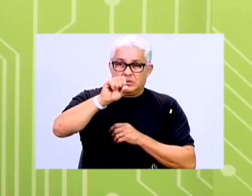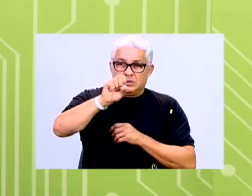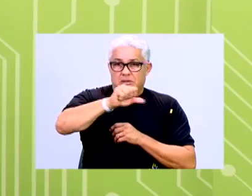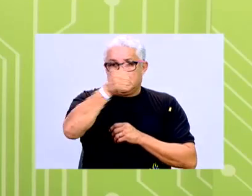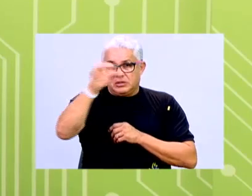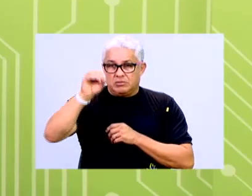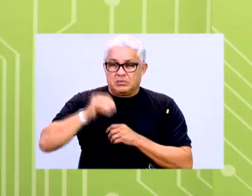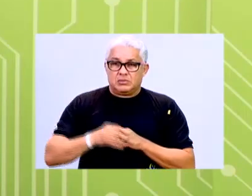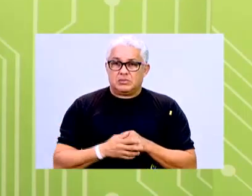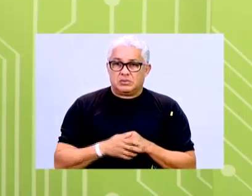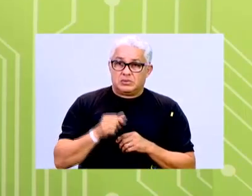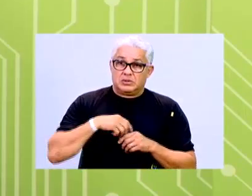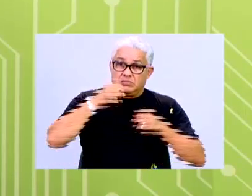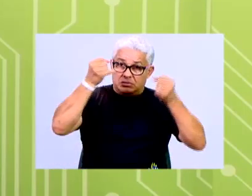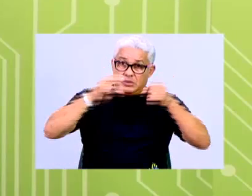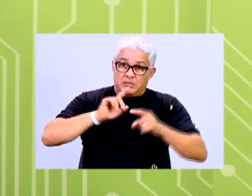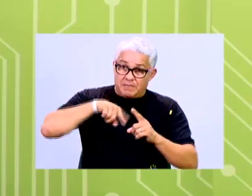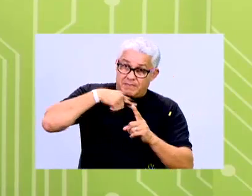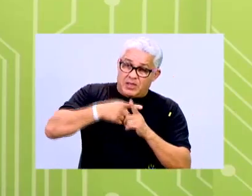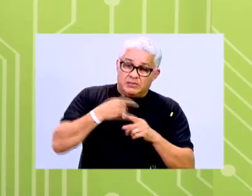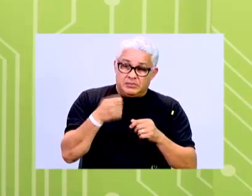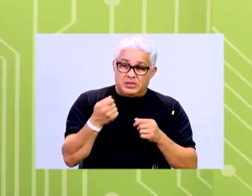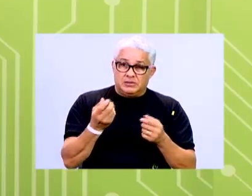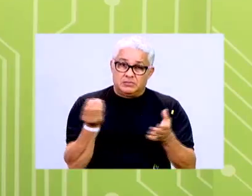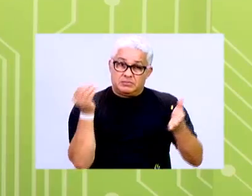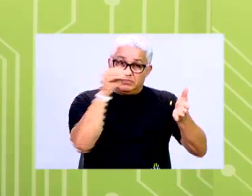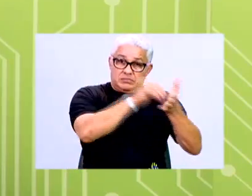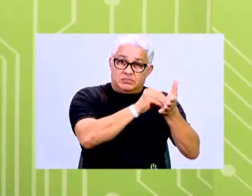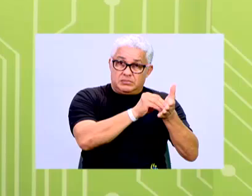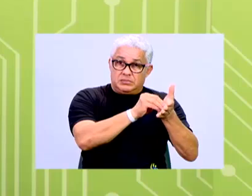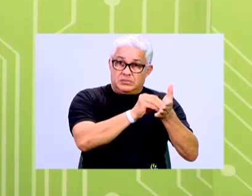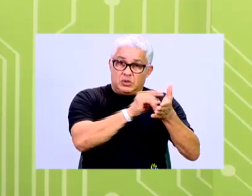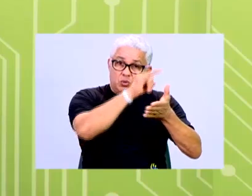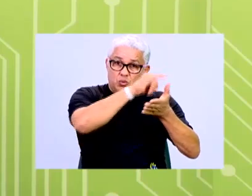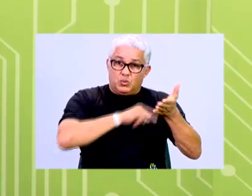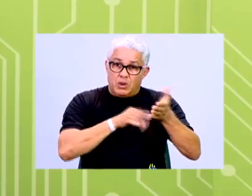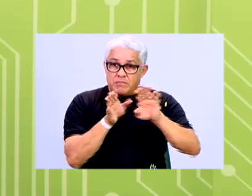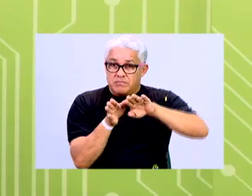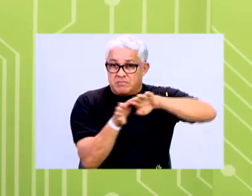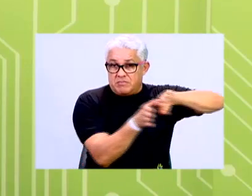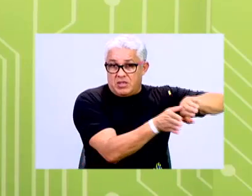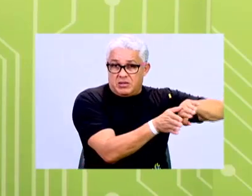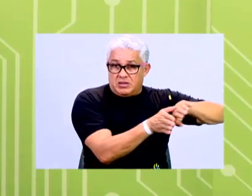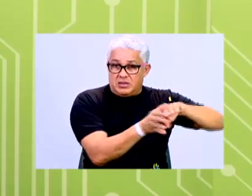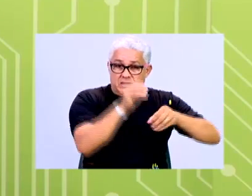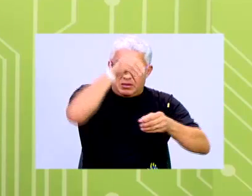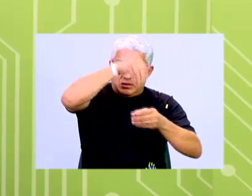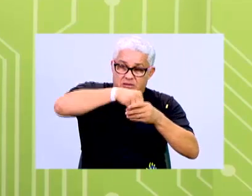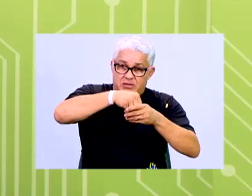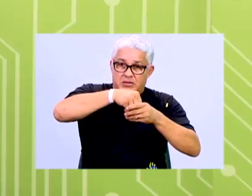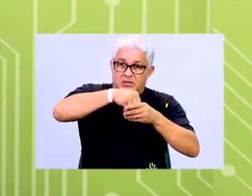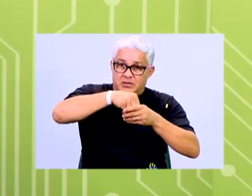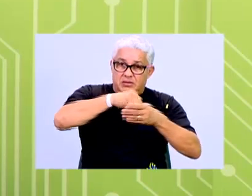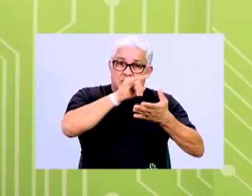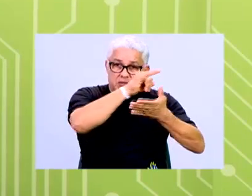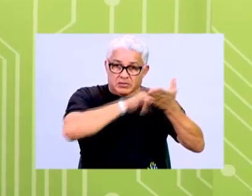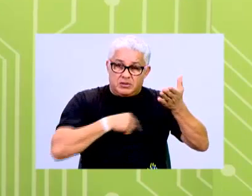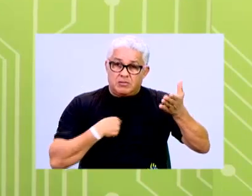requisito, essa explicação ela deve ser colocada em um documento à parte. E no próprio requisito, do documento do